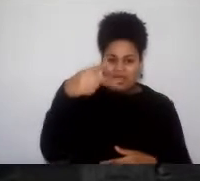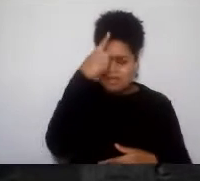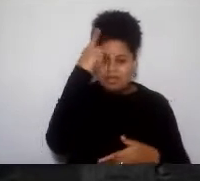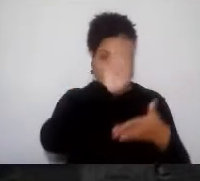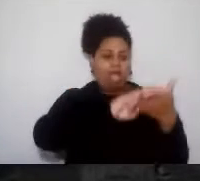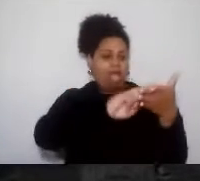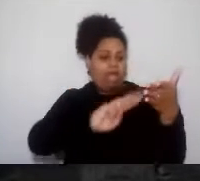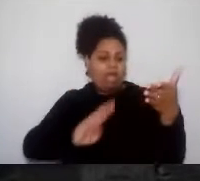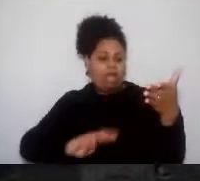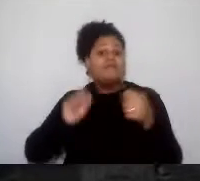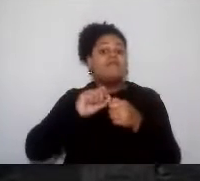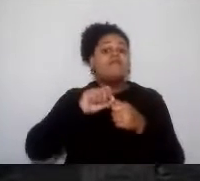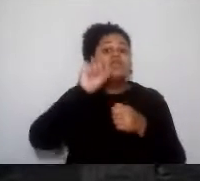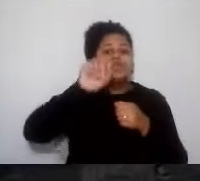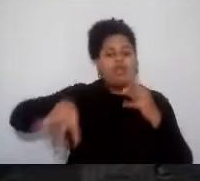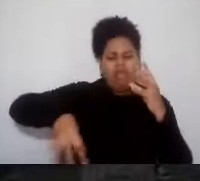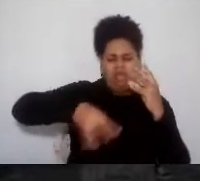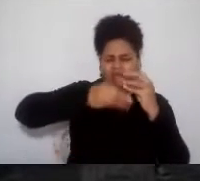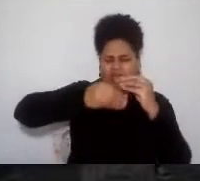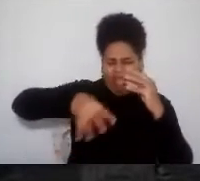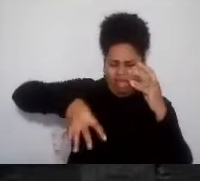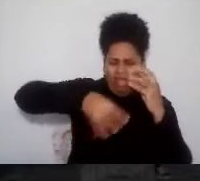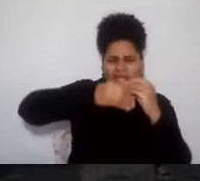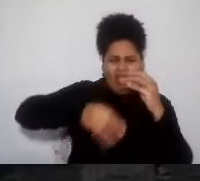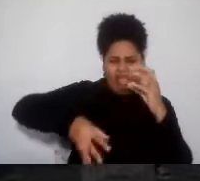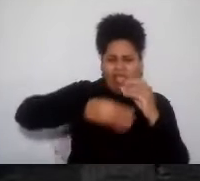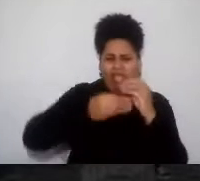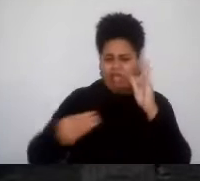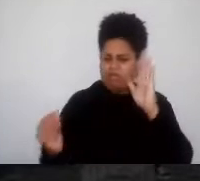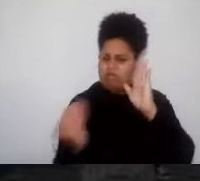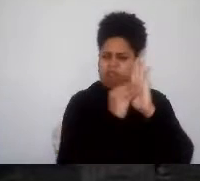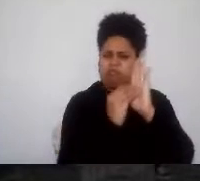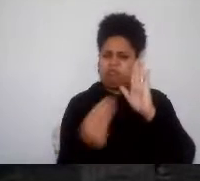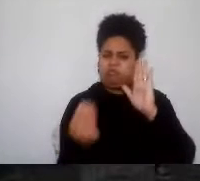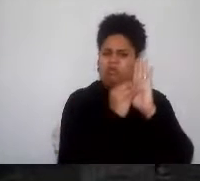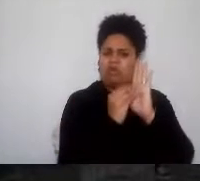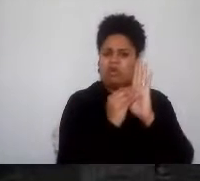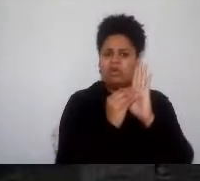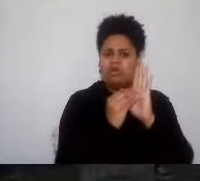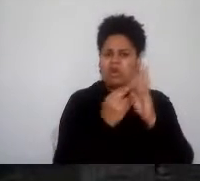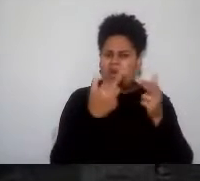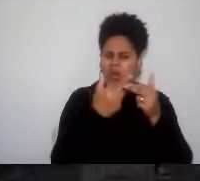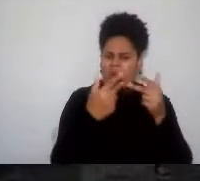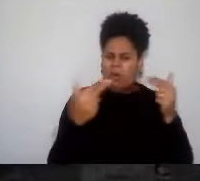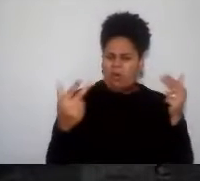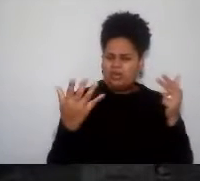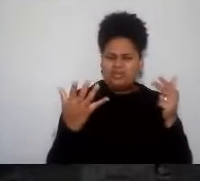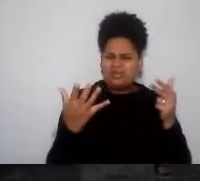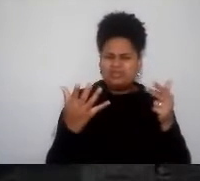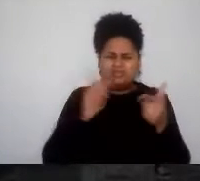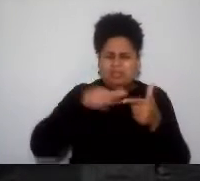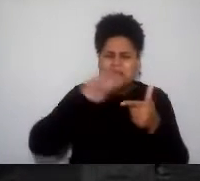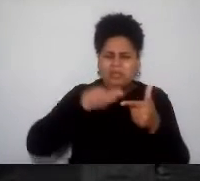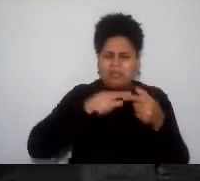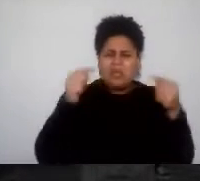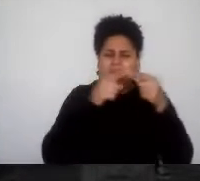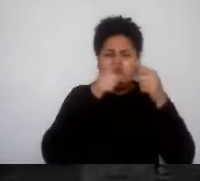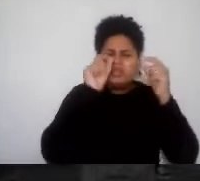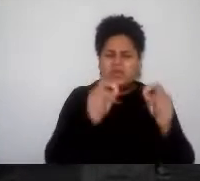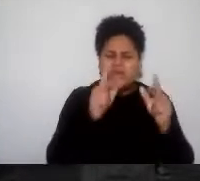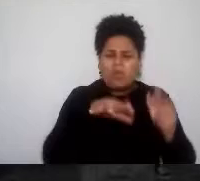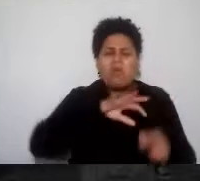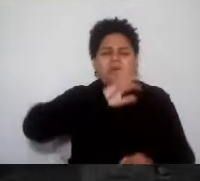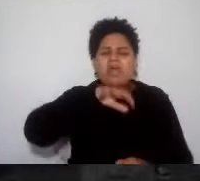ele encheu de jabuti. Eu acho que até uma ofensa para o jabuti, é um bicho muito pior que jabuti que botaram aí,